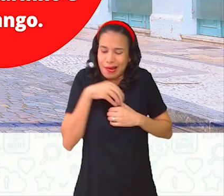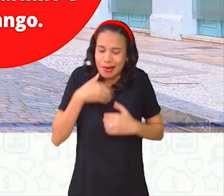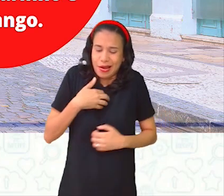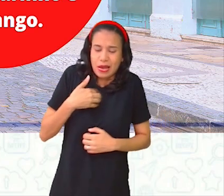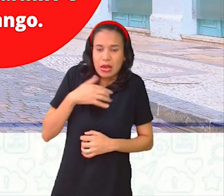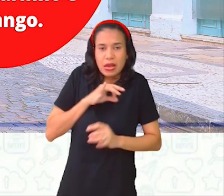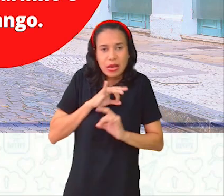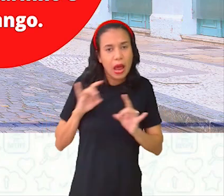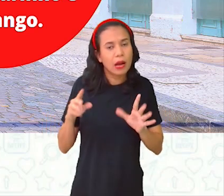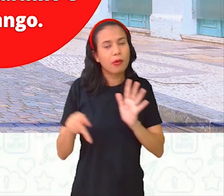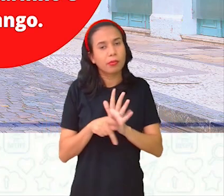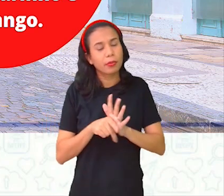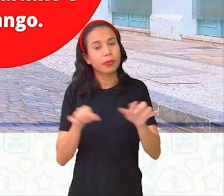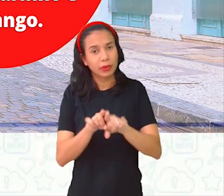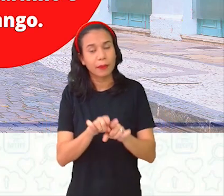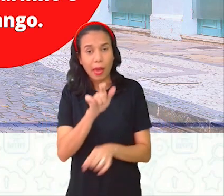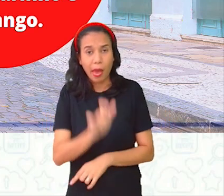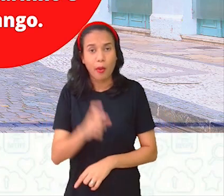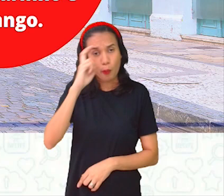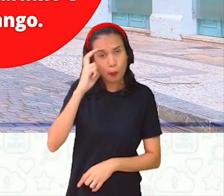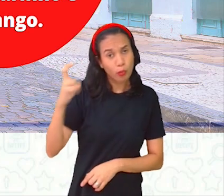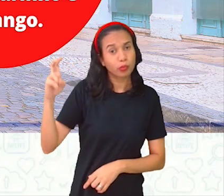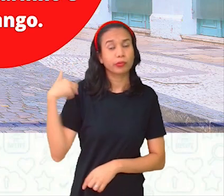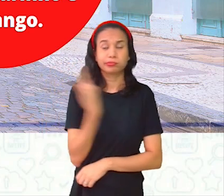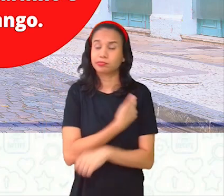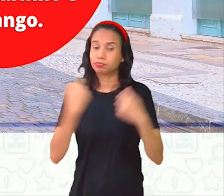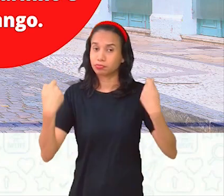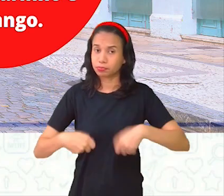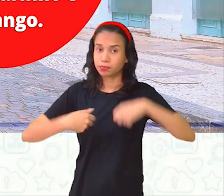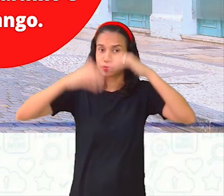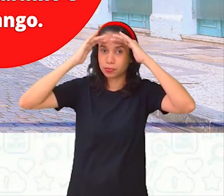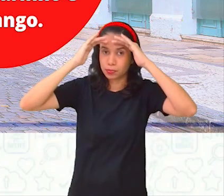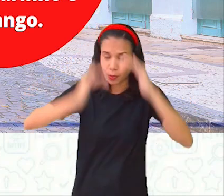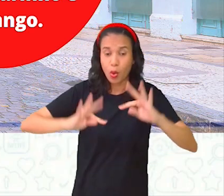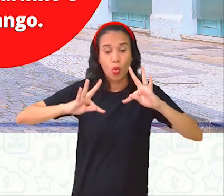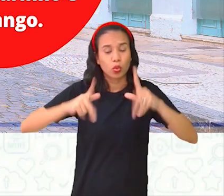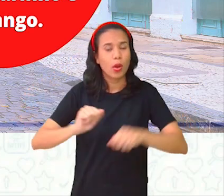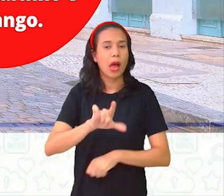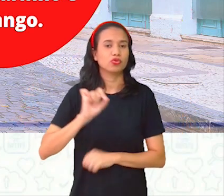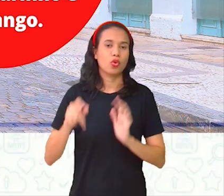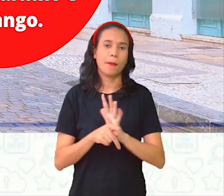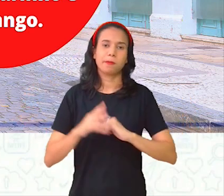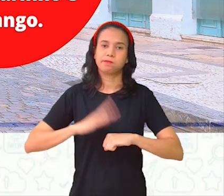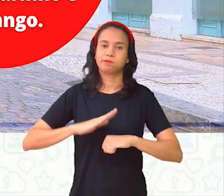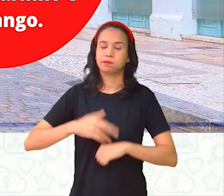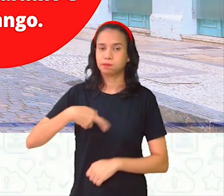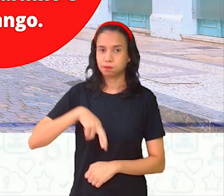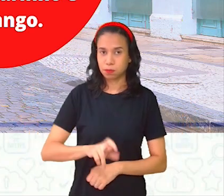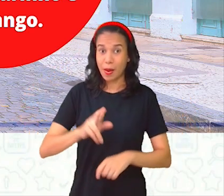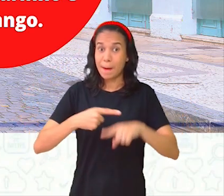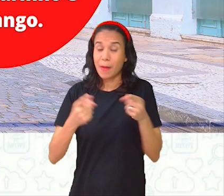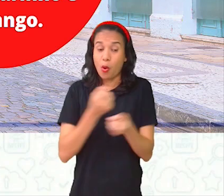pessoal, muito interna, embora ela também seja cultural, a gente tem que respeitar todas as opções religiosas. Mas como